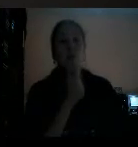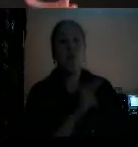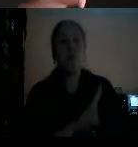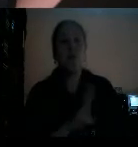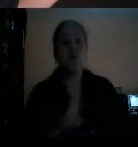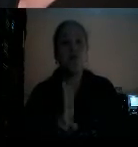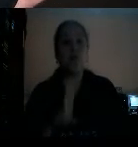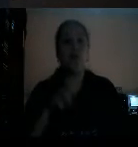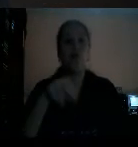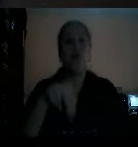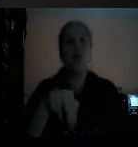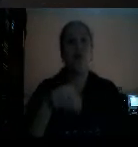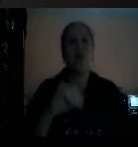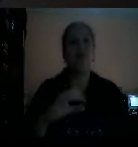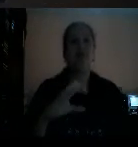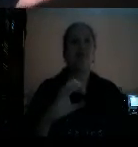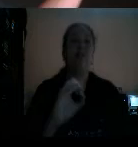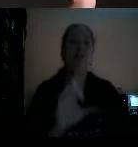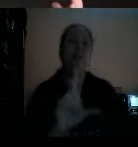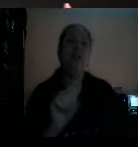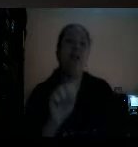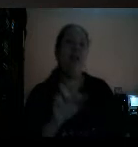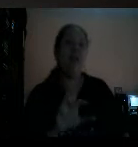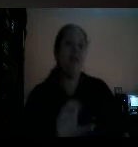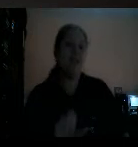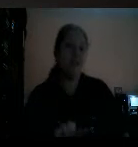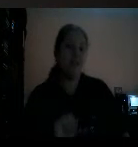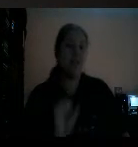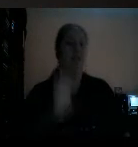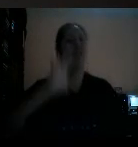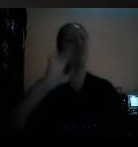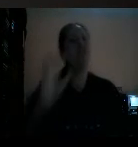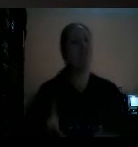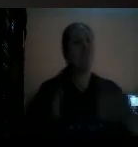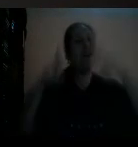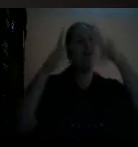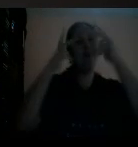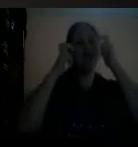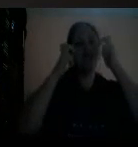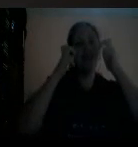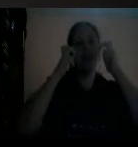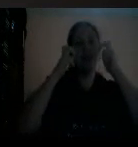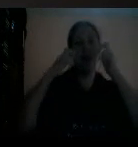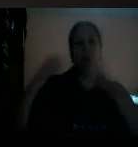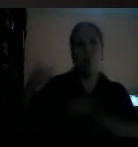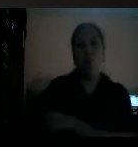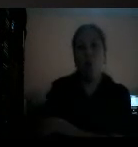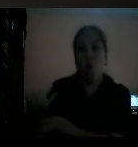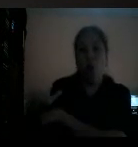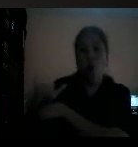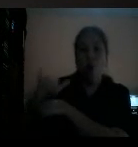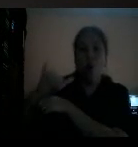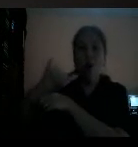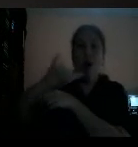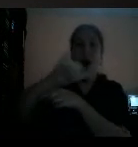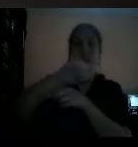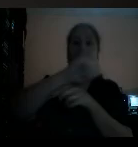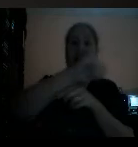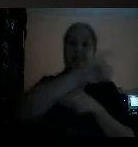aeronaval. Ele já percebe o quê? Que um porta-aviões, especialmente se for um